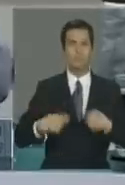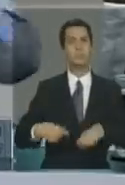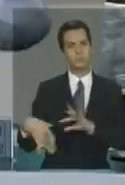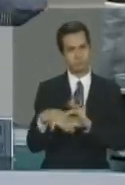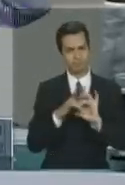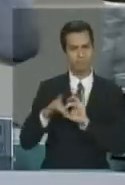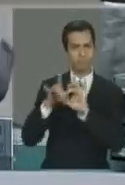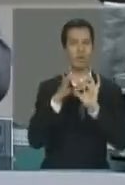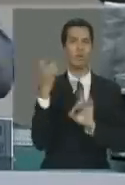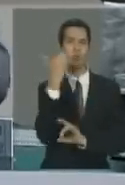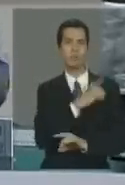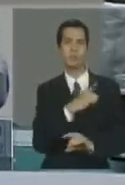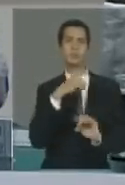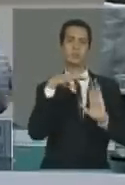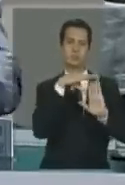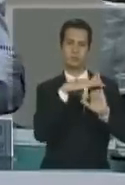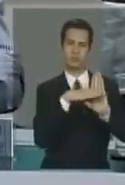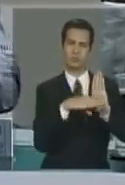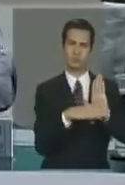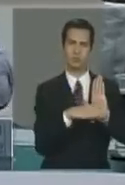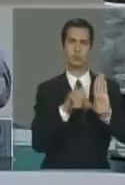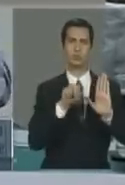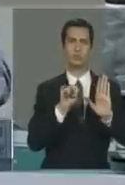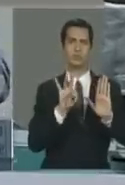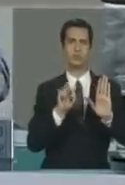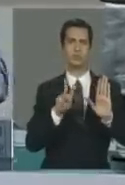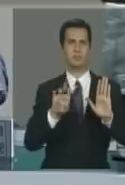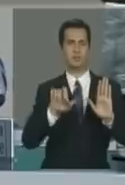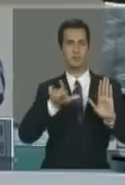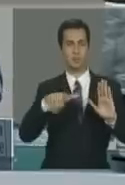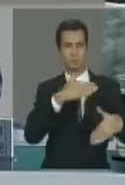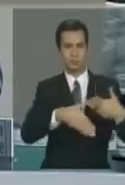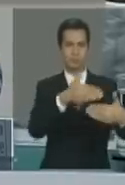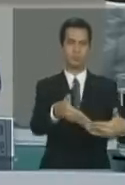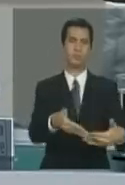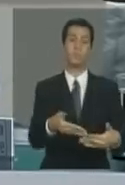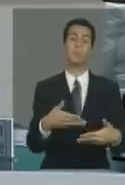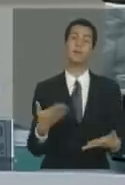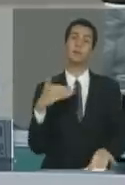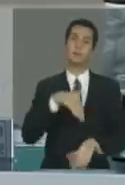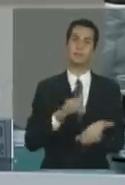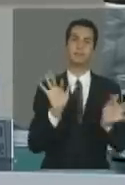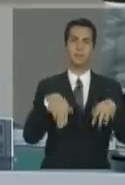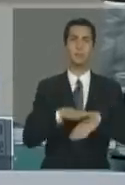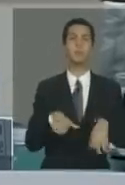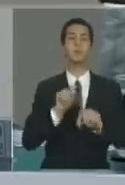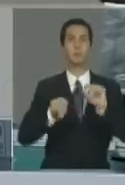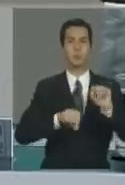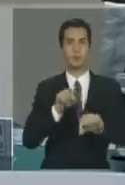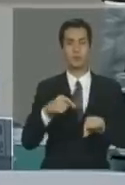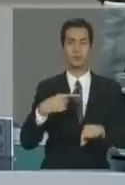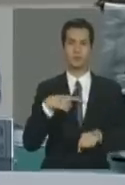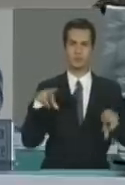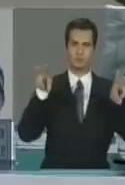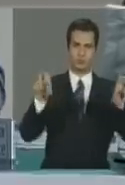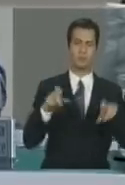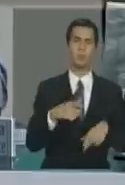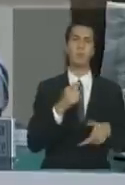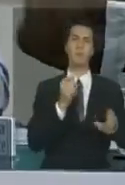sustentável, como foi preconizado em 92. Finalmente, temas como com produção e consumo